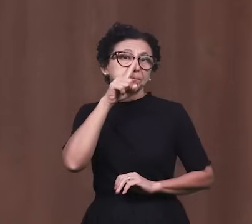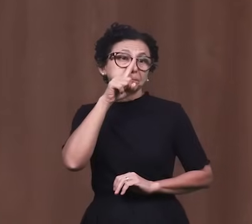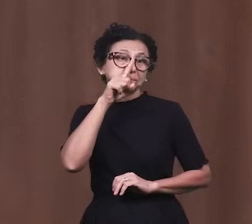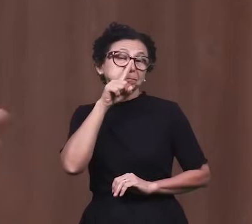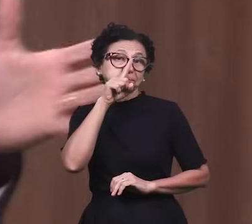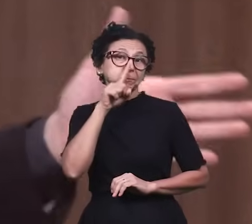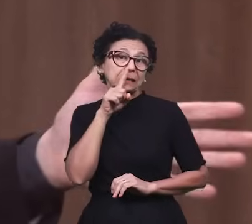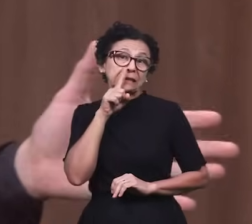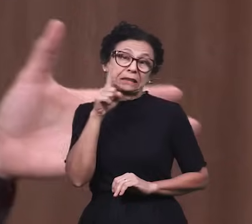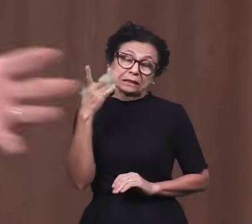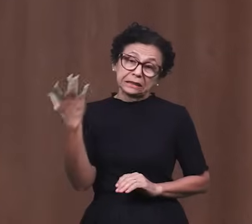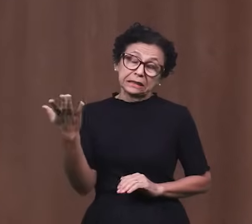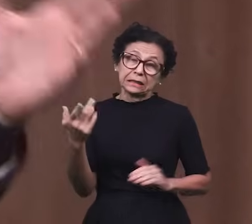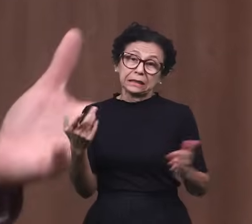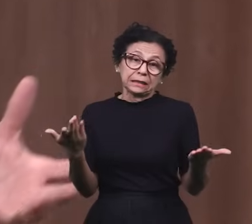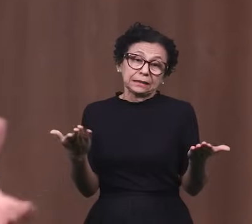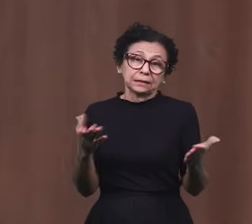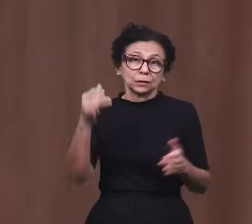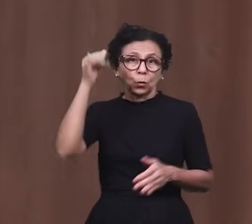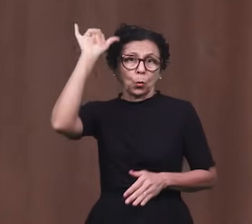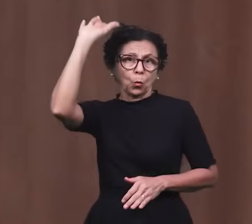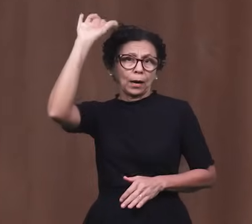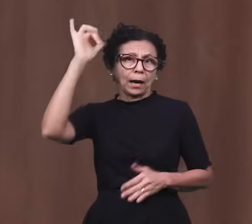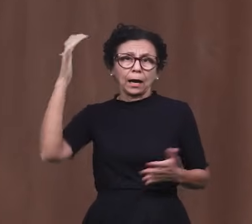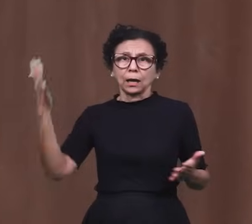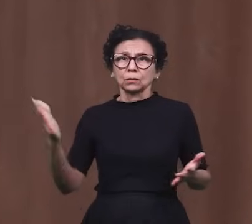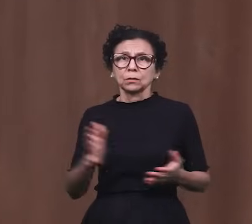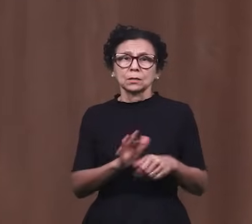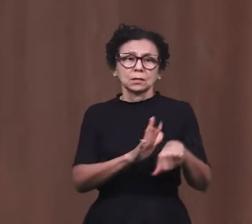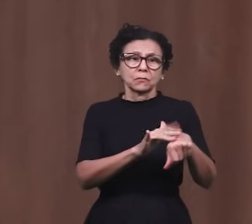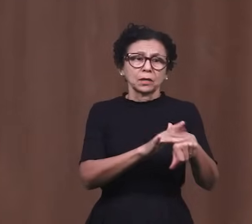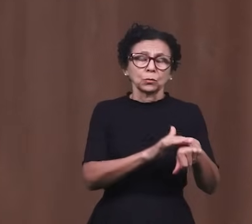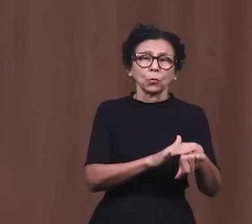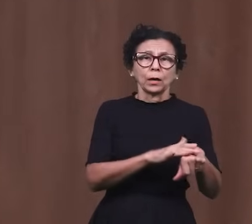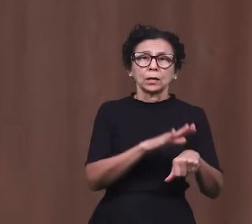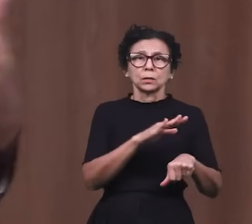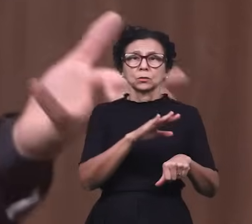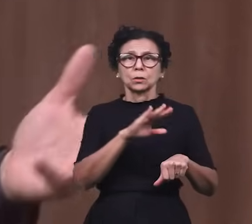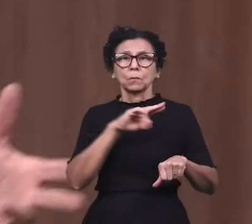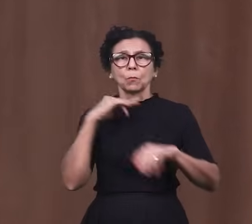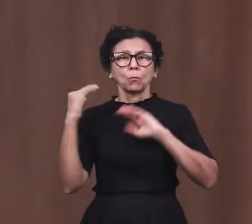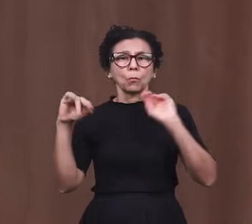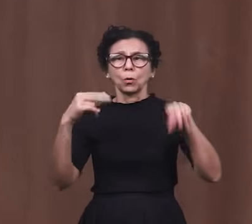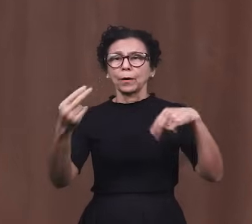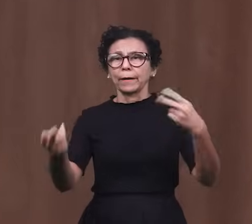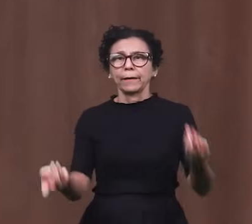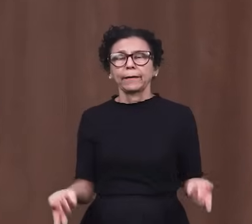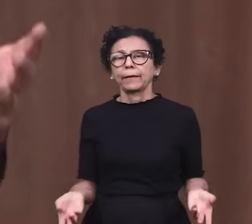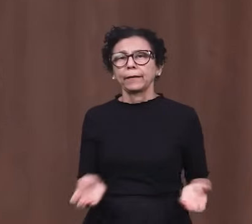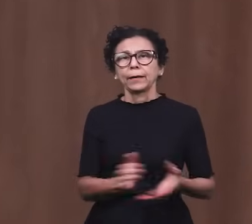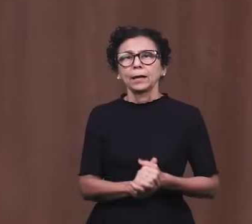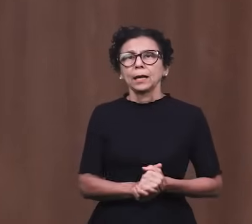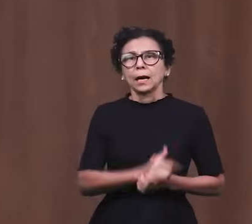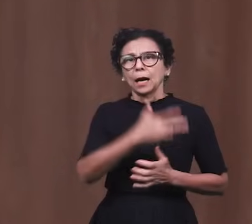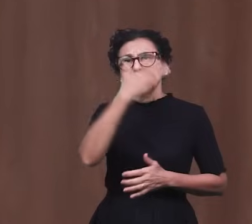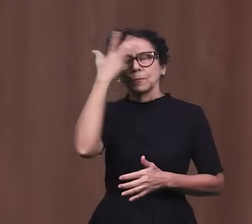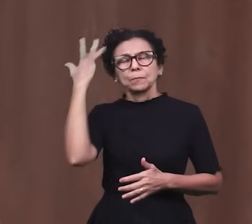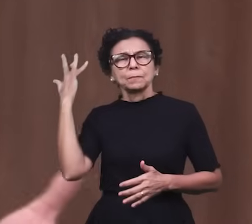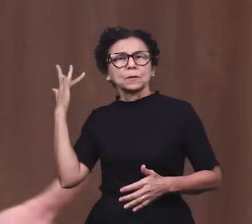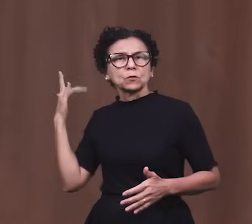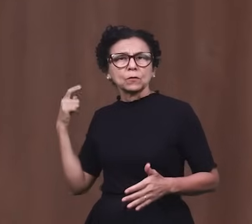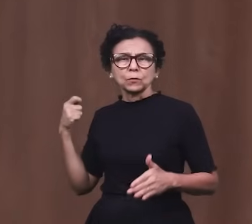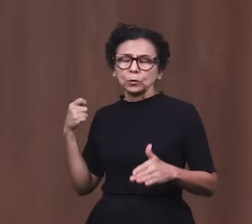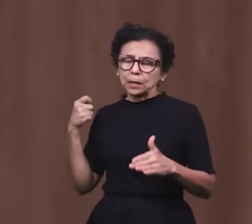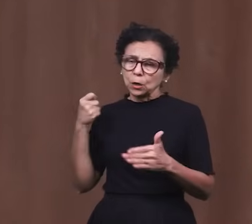riscos? De algo dar errado nessa transação toda. Seja o gado que você comprou ficar doente, morrer, seja, sei lá, a pessoa que ia comprar